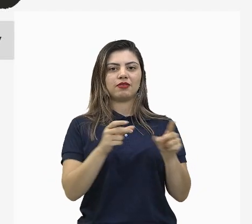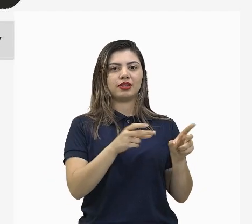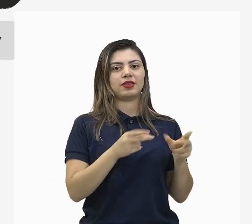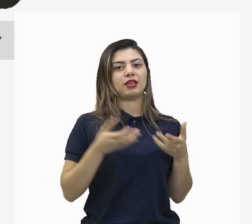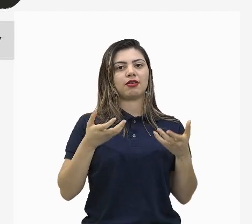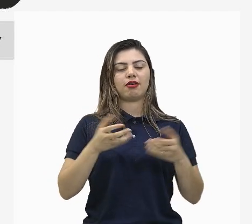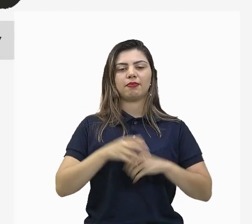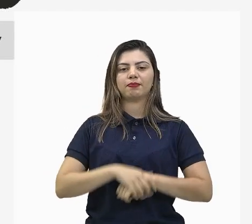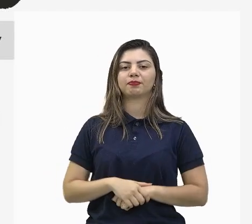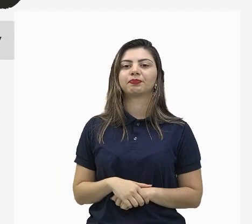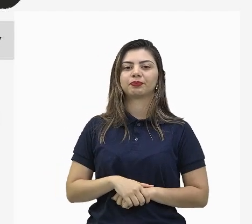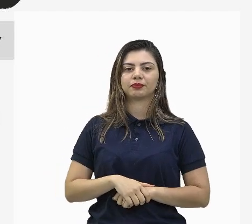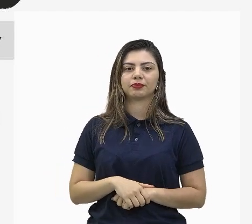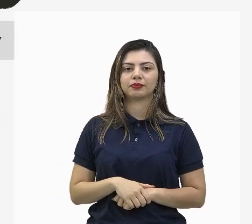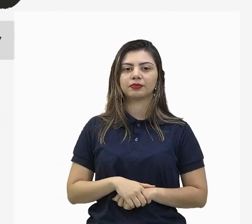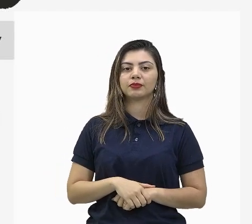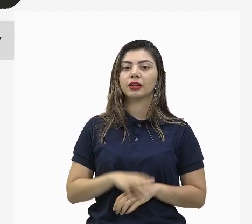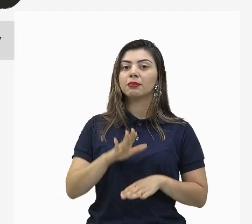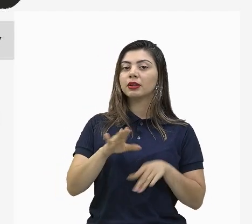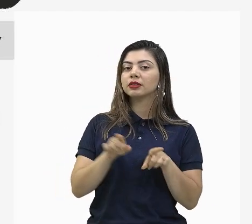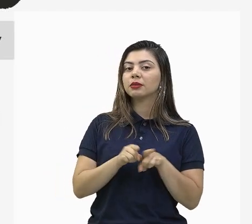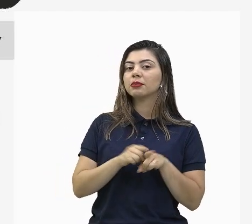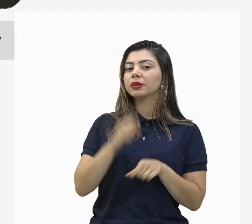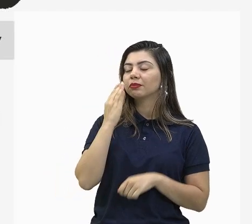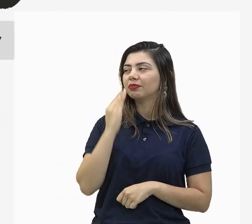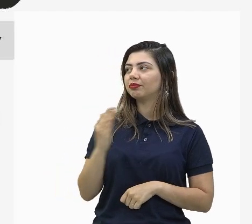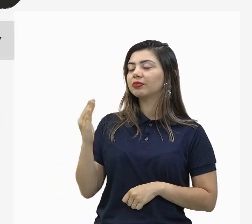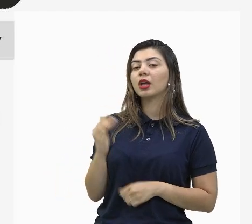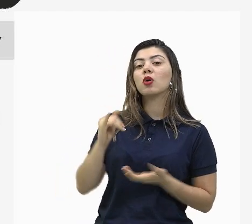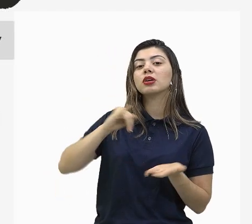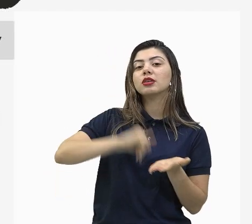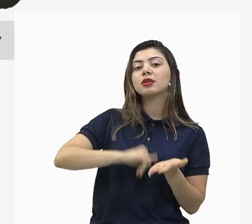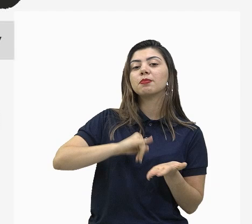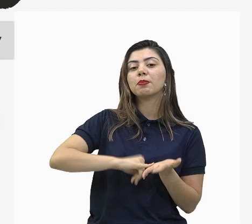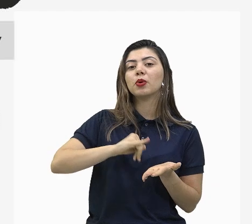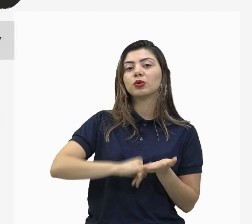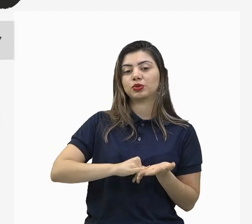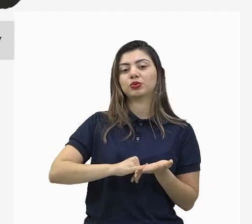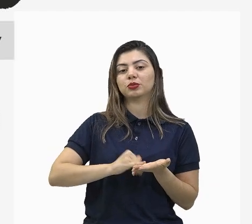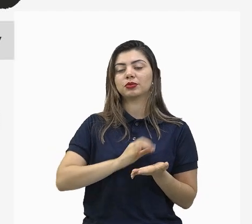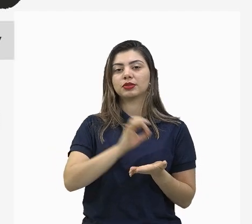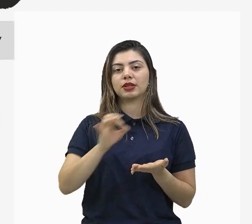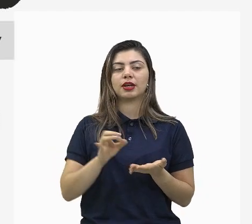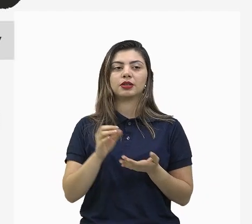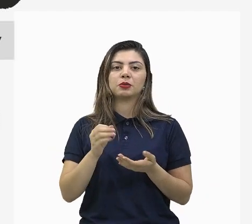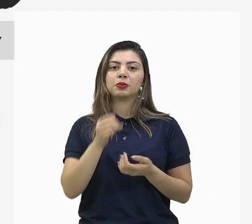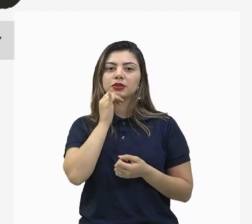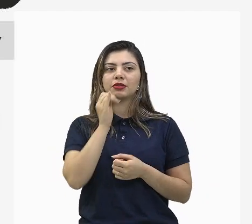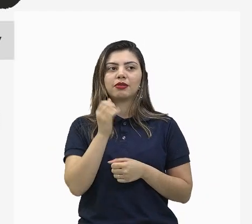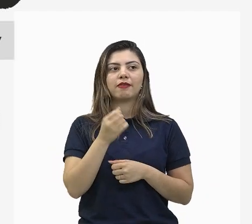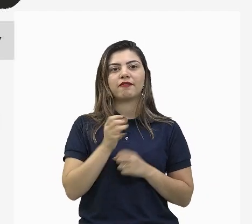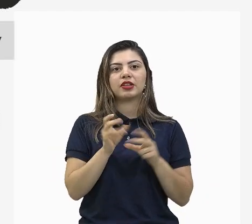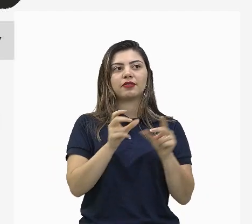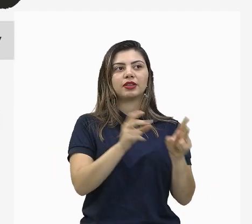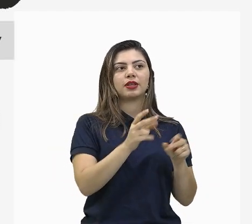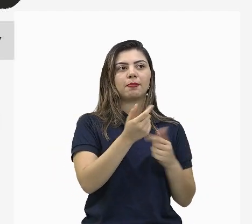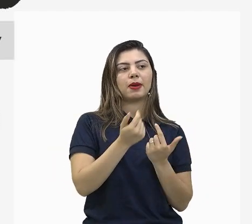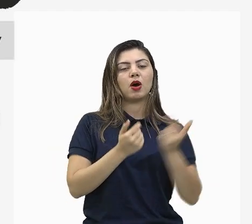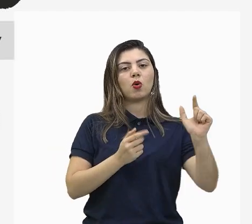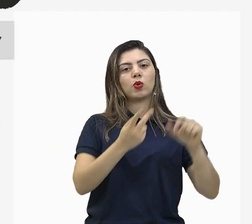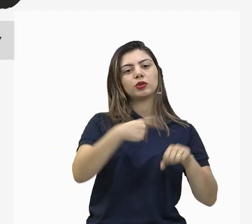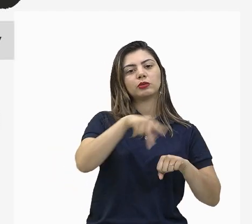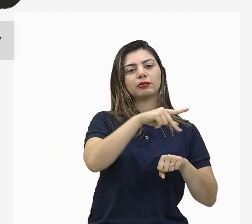só, temos também aí as tarifas alfandegárias, que são cotas de importação e outras medidas